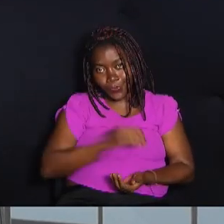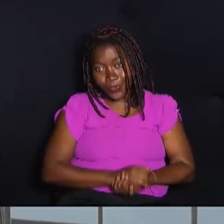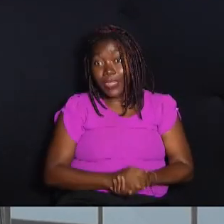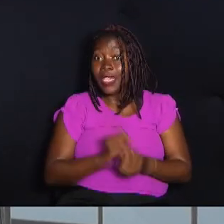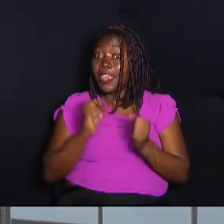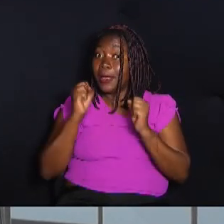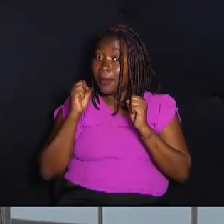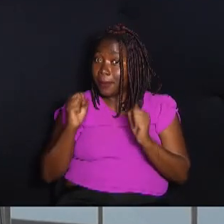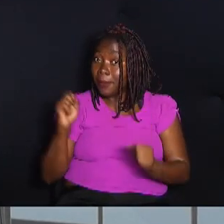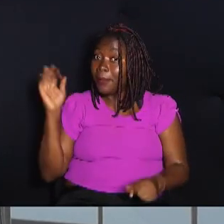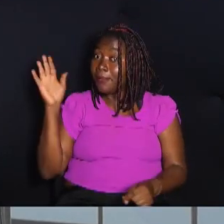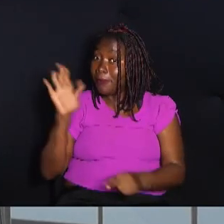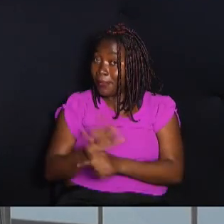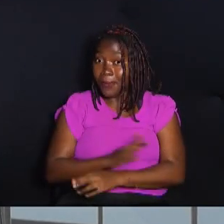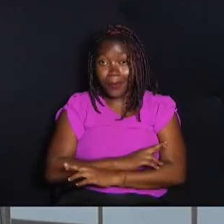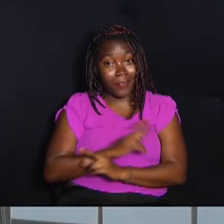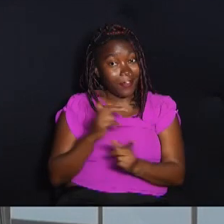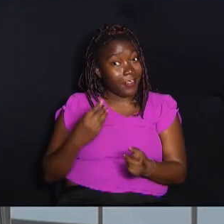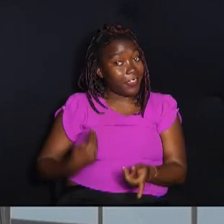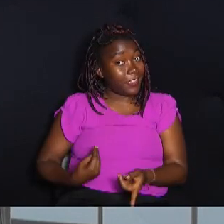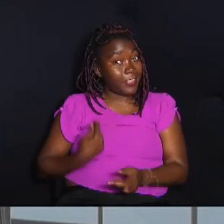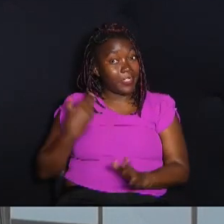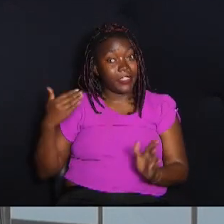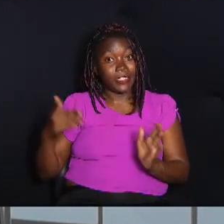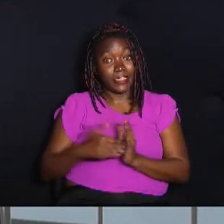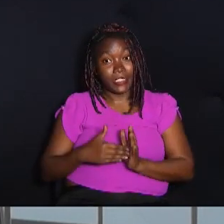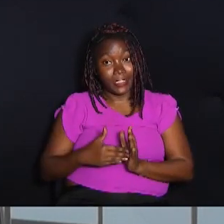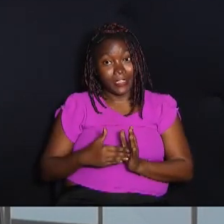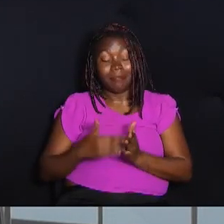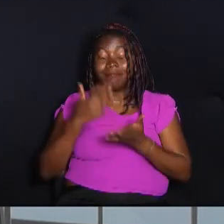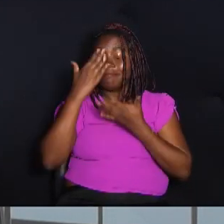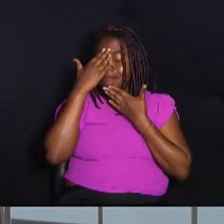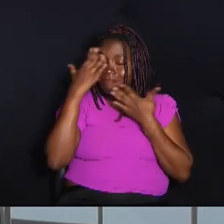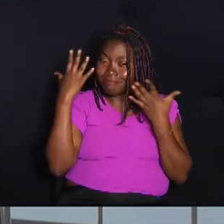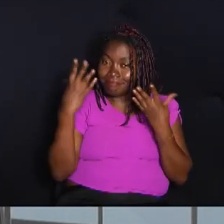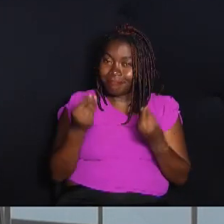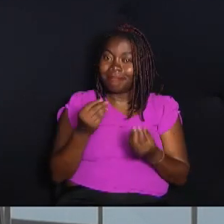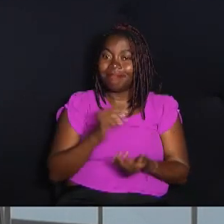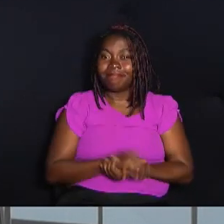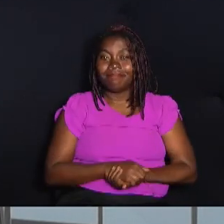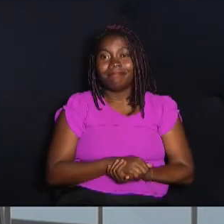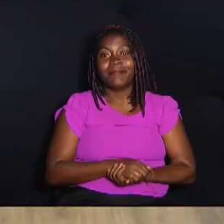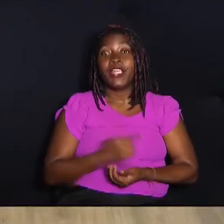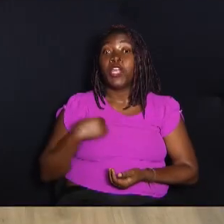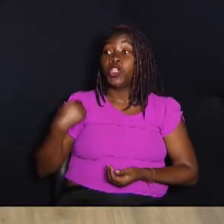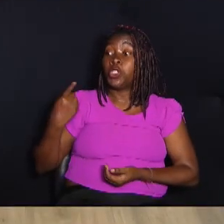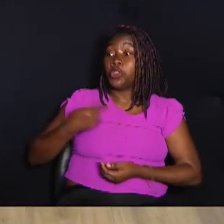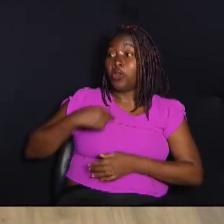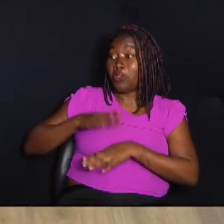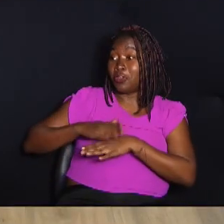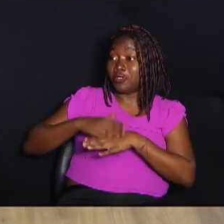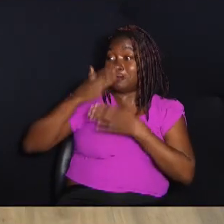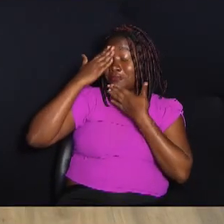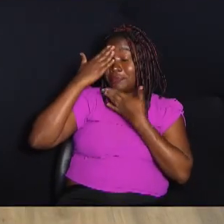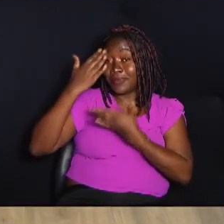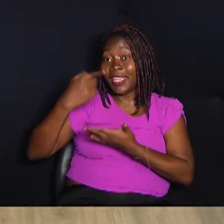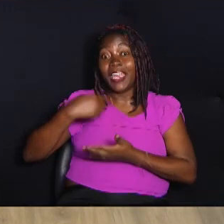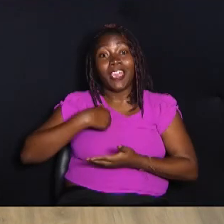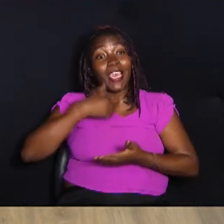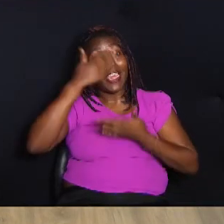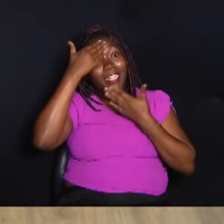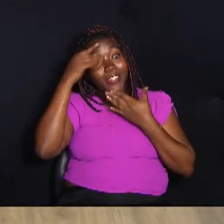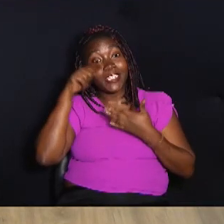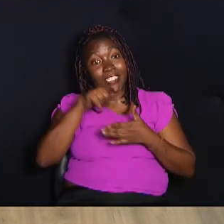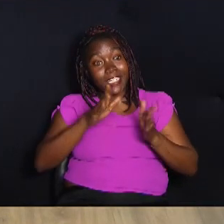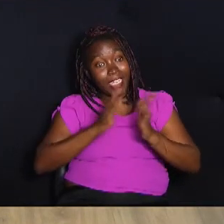fazer diferença para a sua vida inteira. E agradeço muito. Nós aqui agradecemos, e eu agradeço você aí de